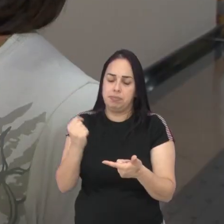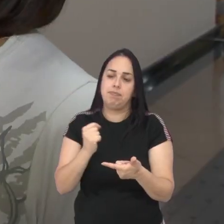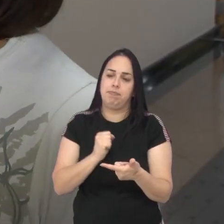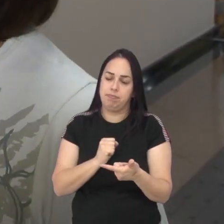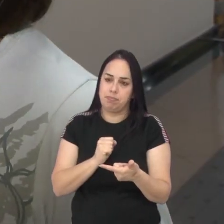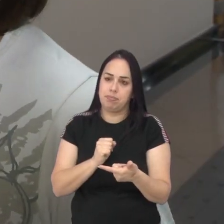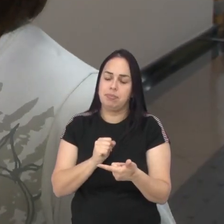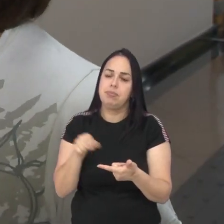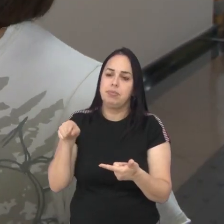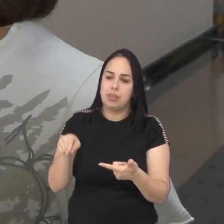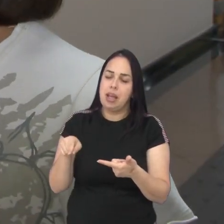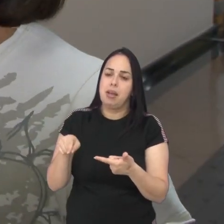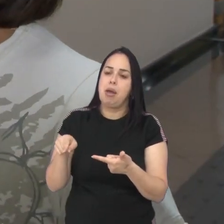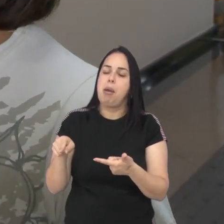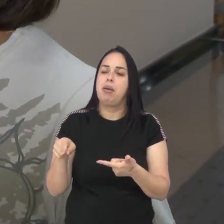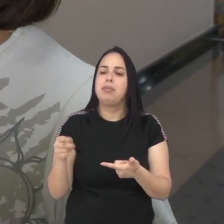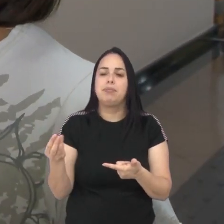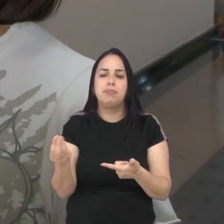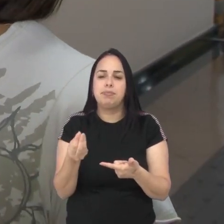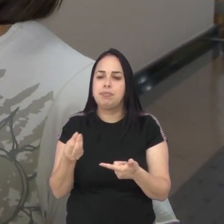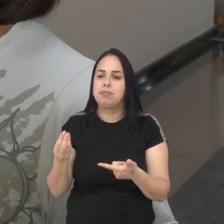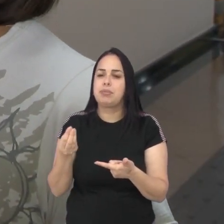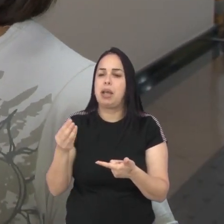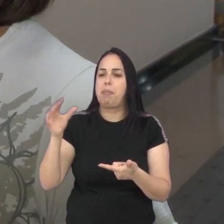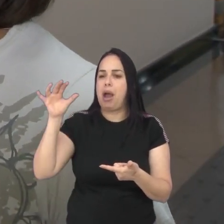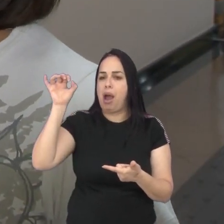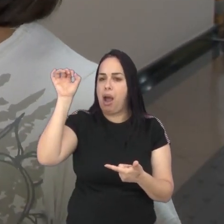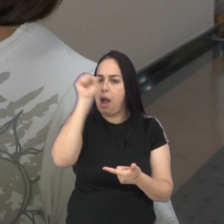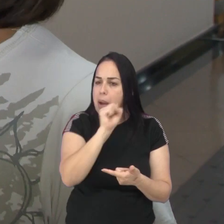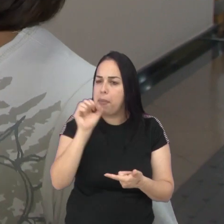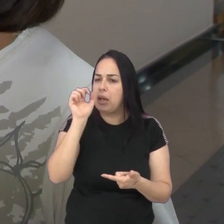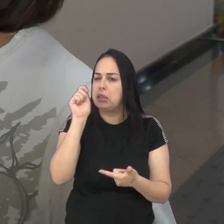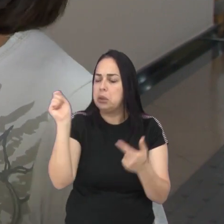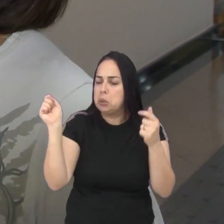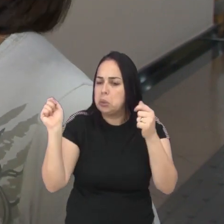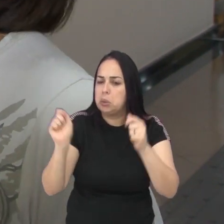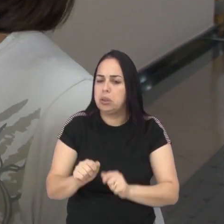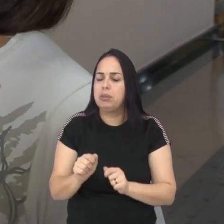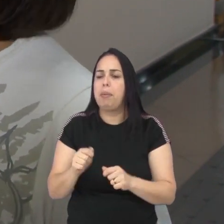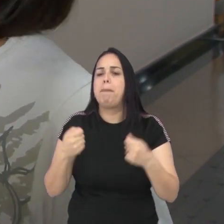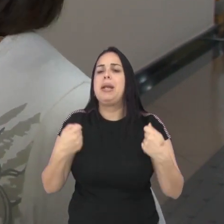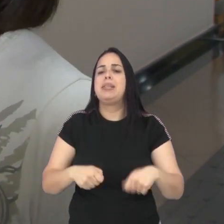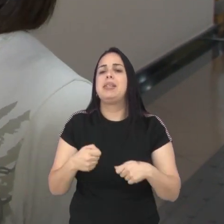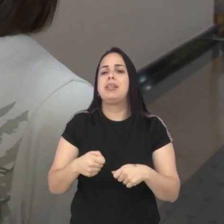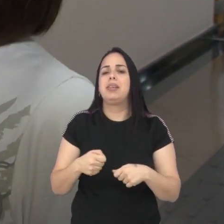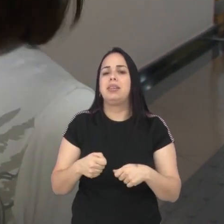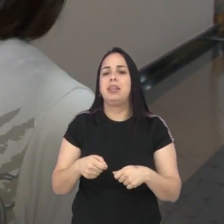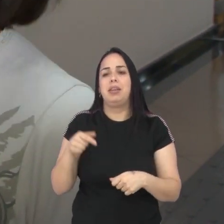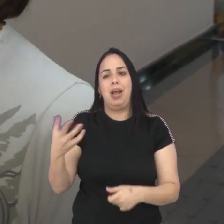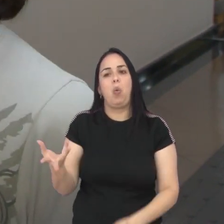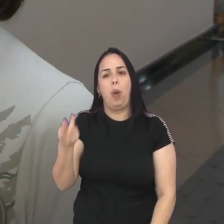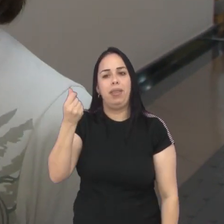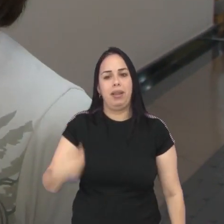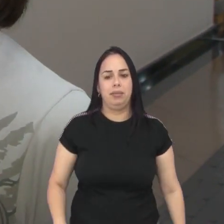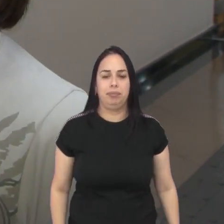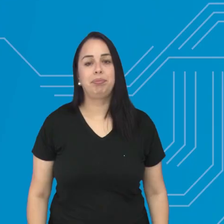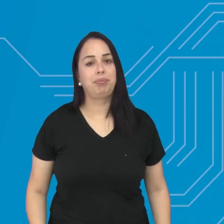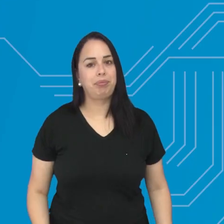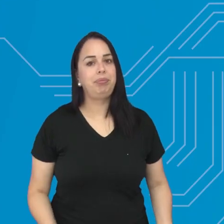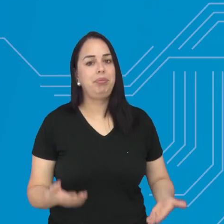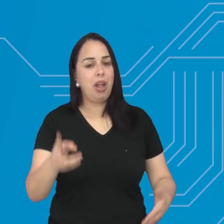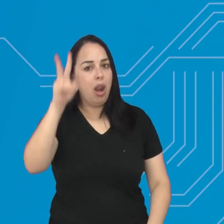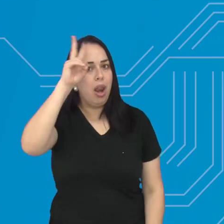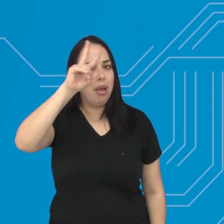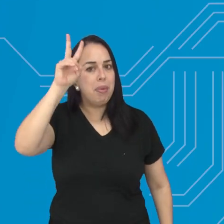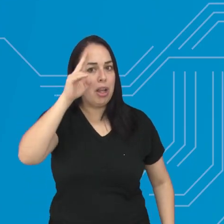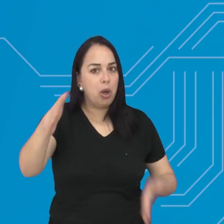fundamental. Para ela garantir a aprendizagem e tudo mais, nós temos que garantir a qualidade.